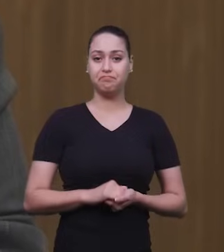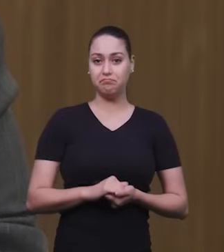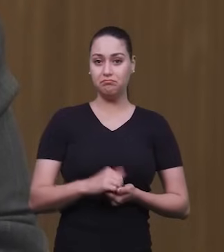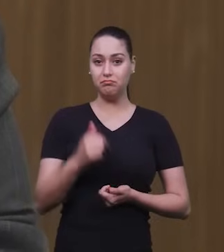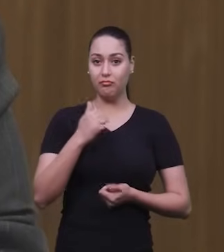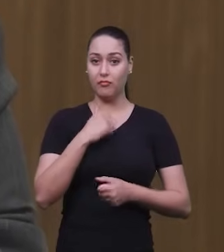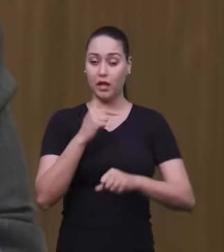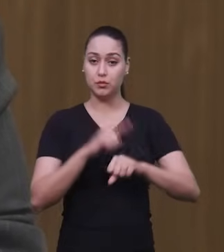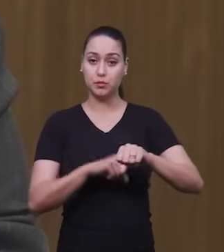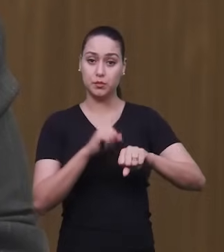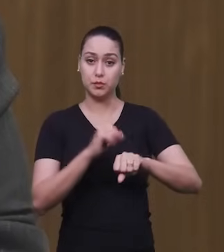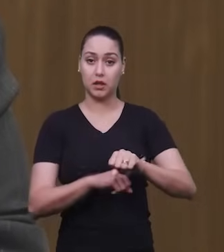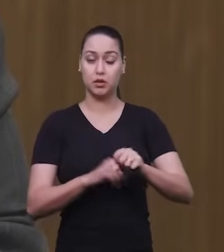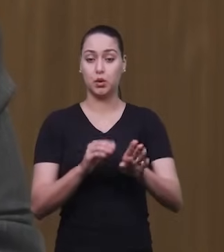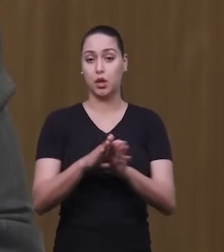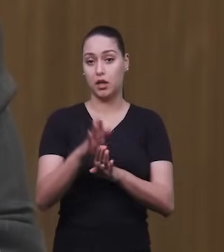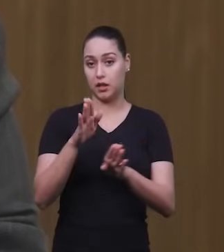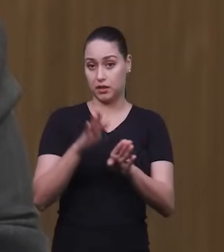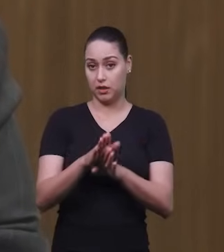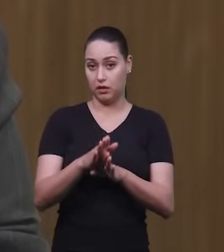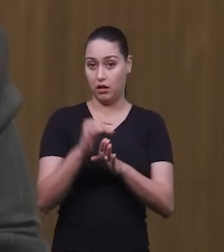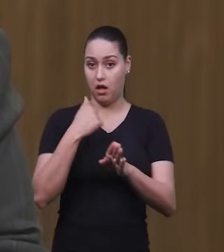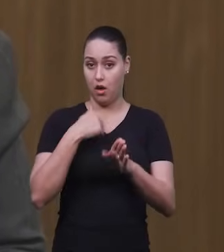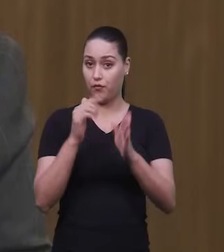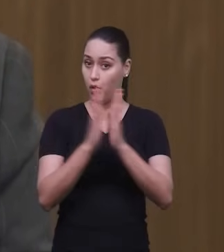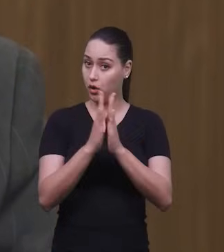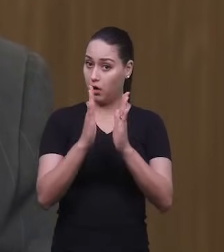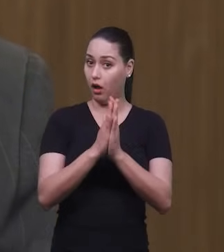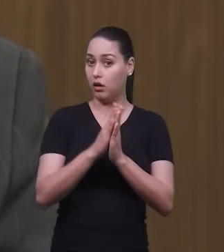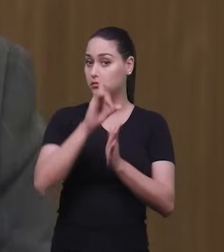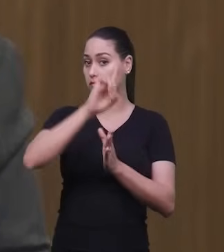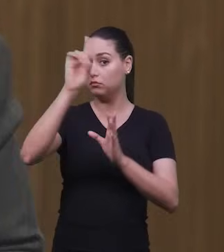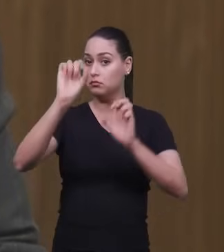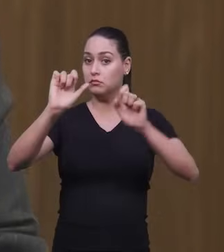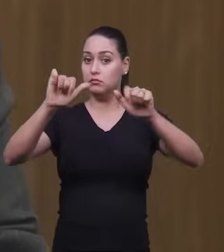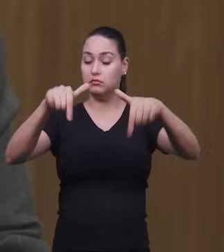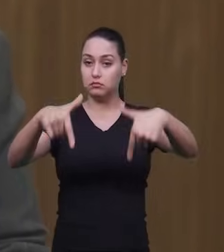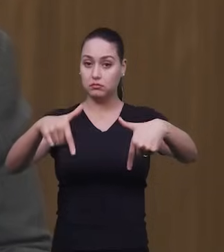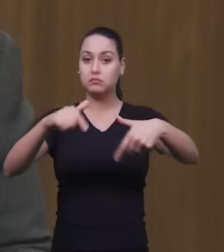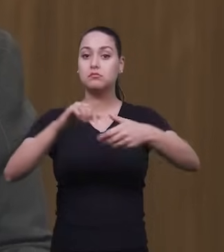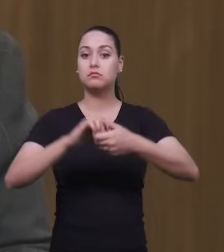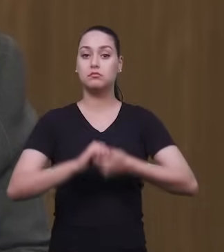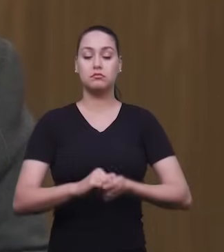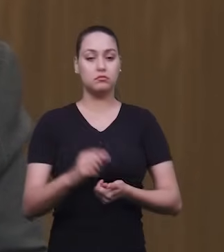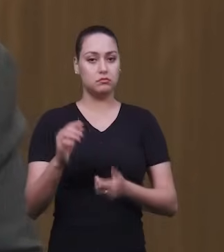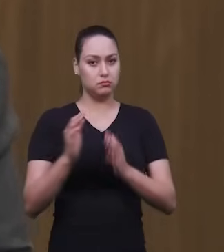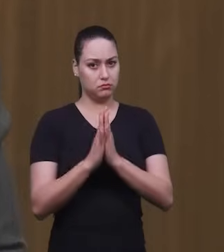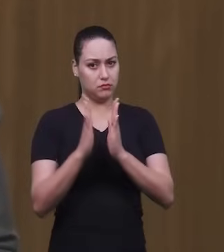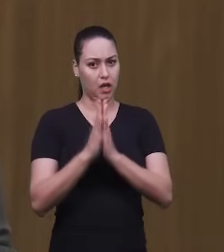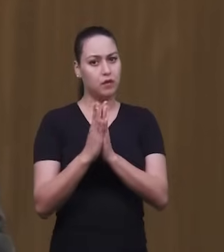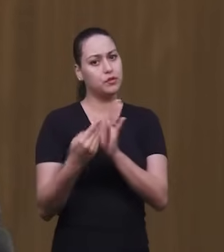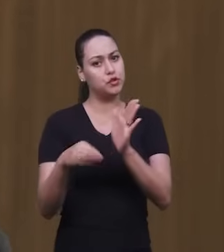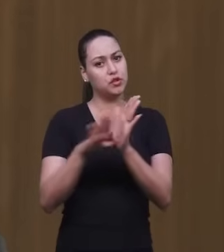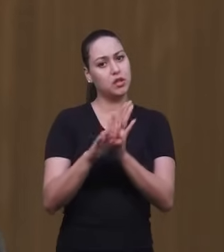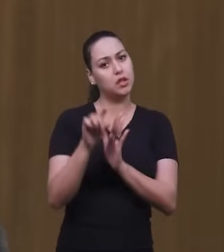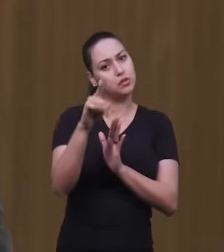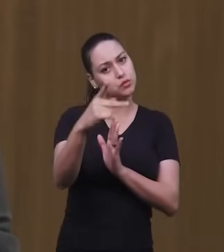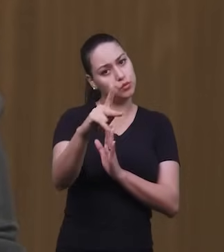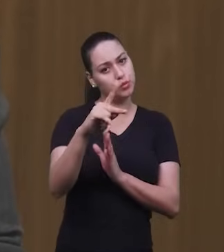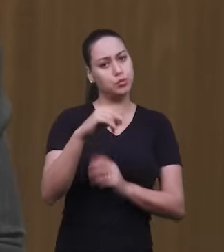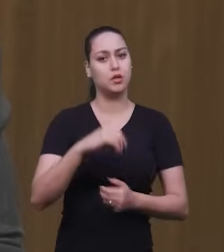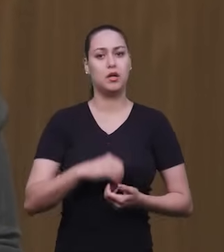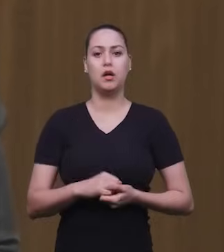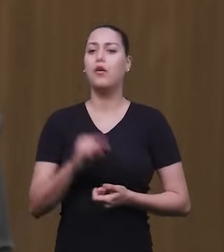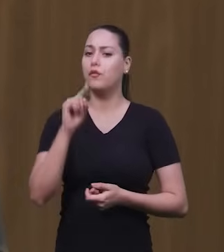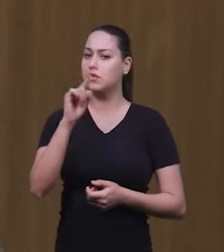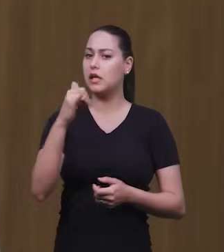hora ali orientei ela, falei assim, olha, eu vou orar, Deus vai operar, a oração vai onde nós não podemos ir, a senhora ligou para cá porque a senhora crê